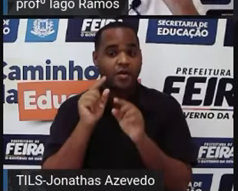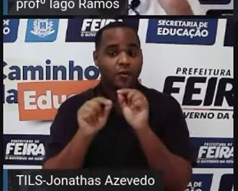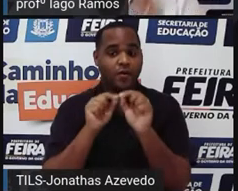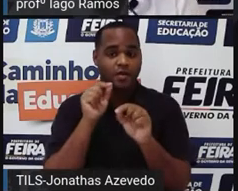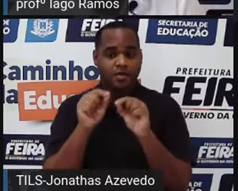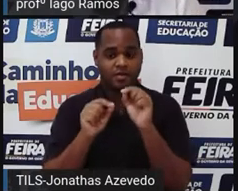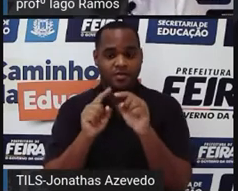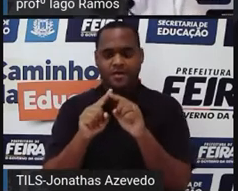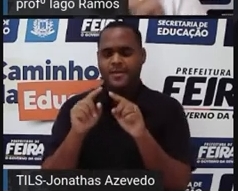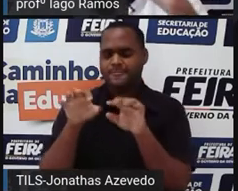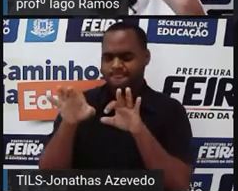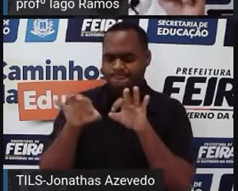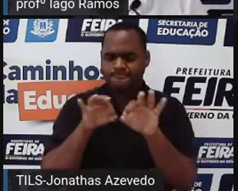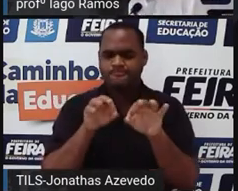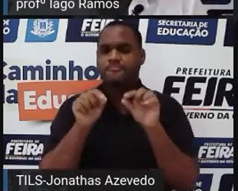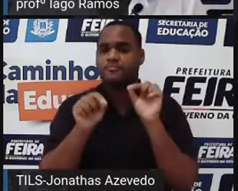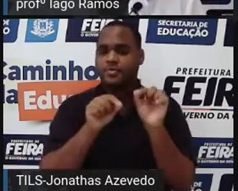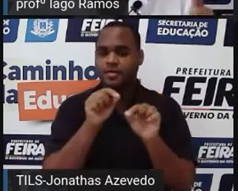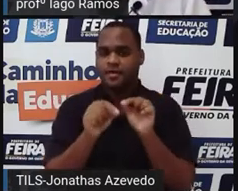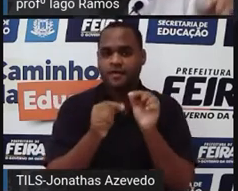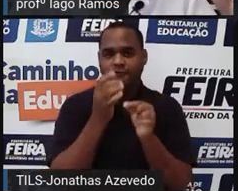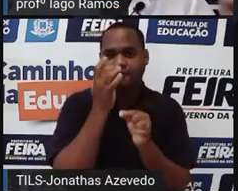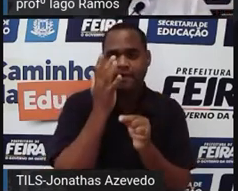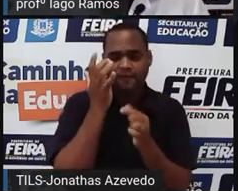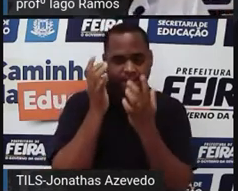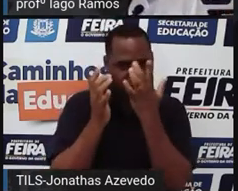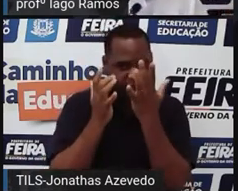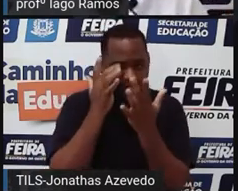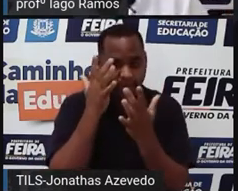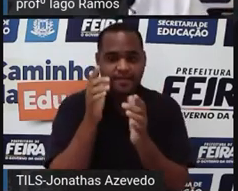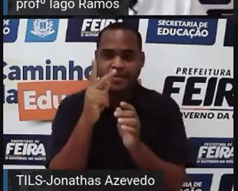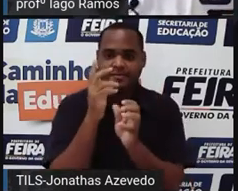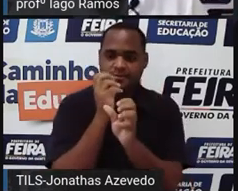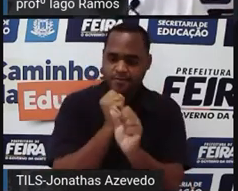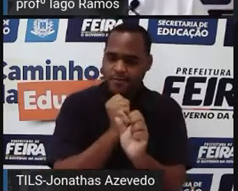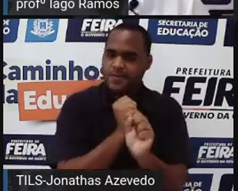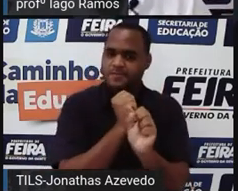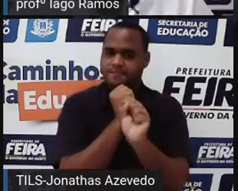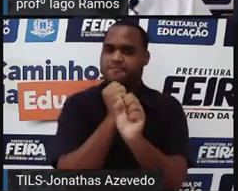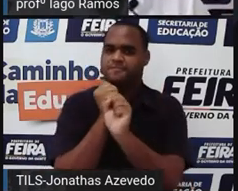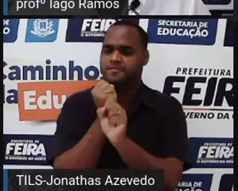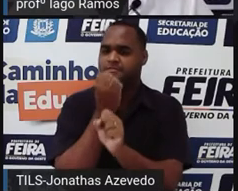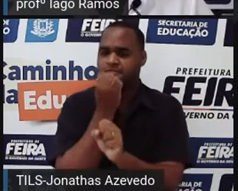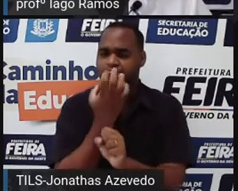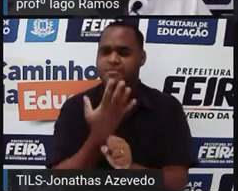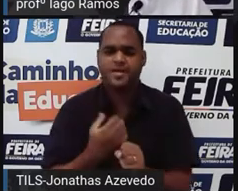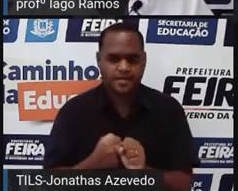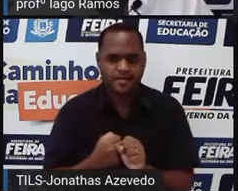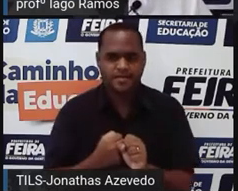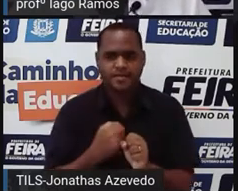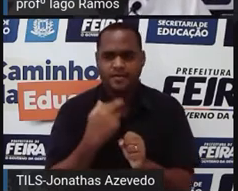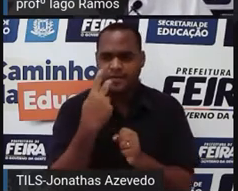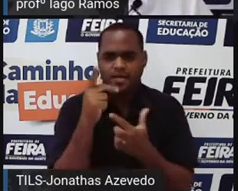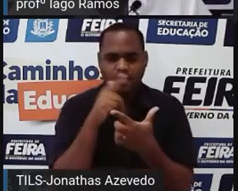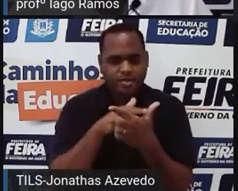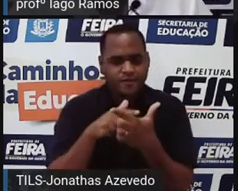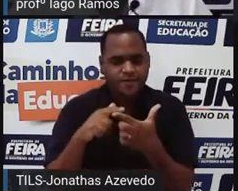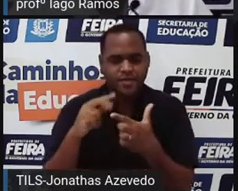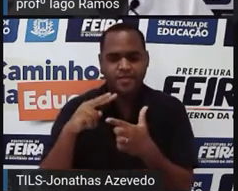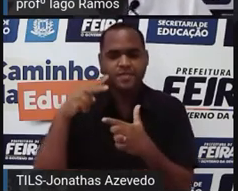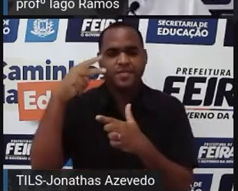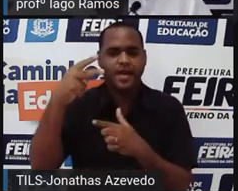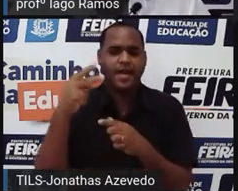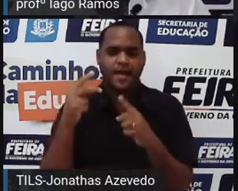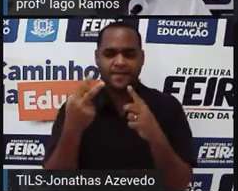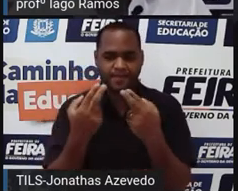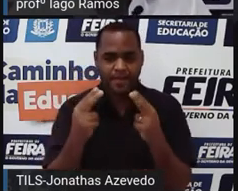propriedade é o recurso que facilita na hora dos cálculos, tá? Ao dividir potências de